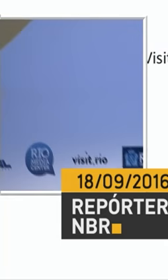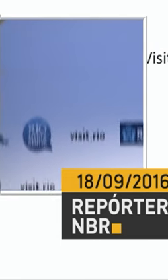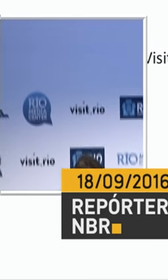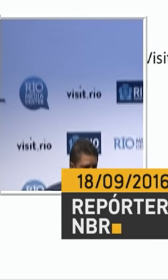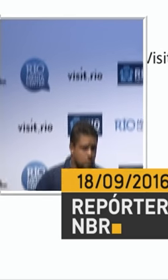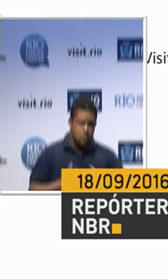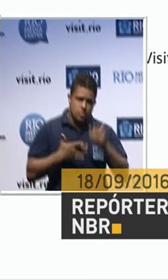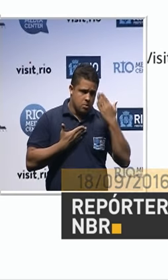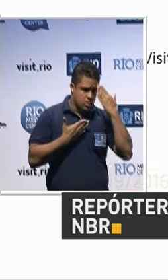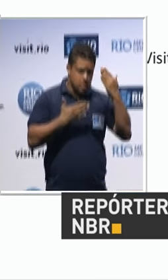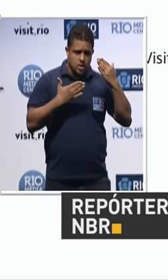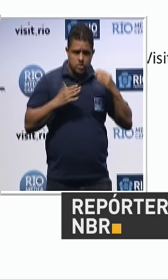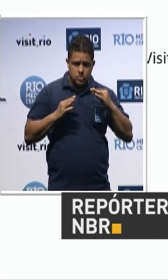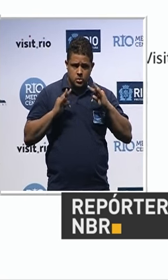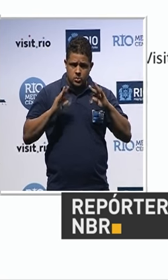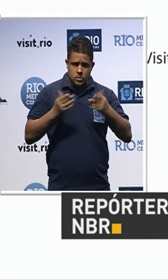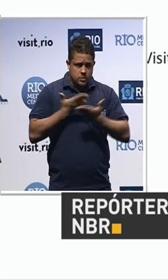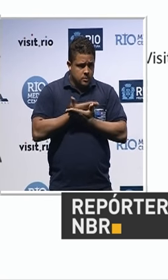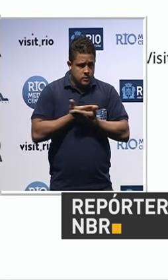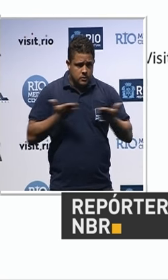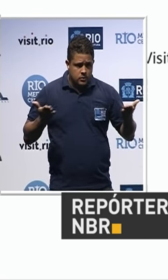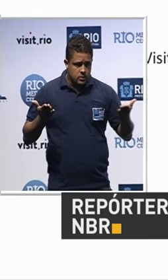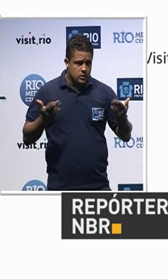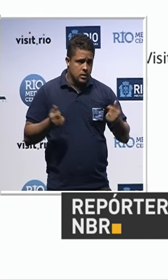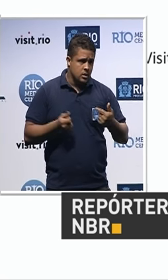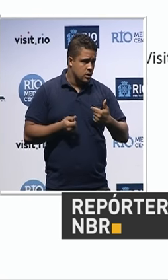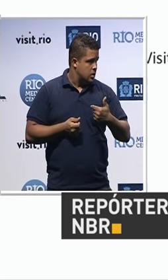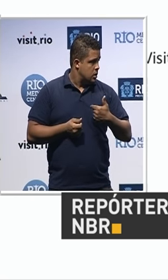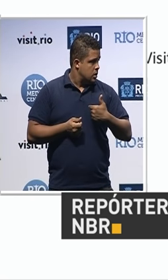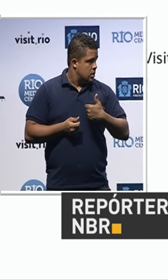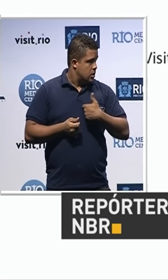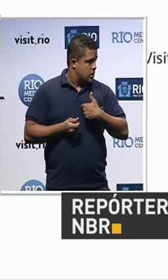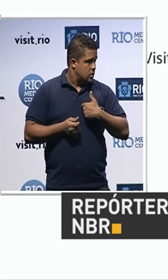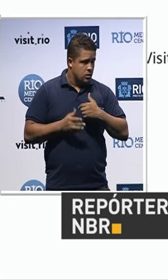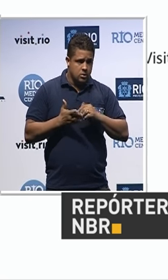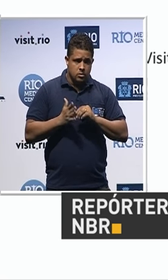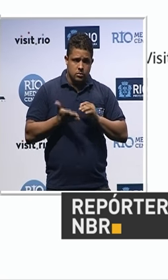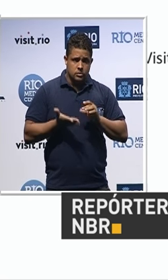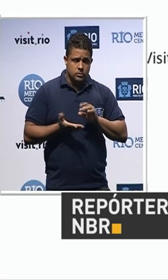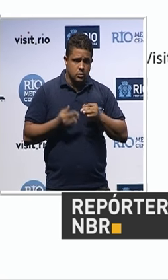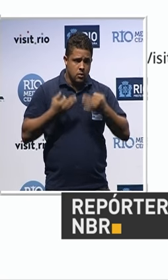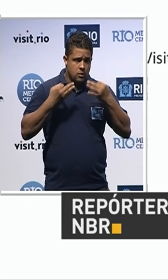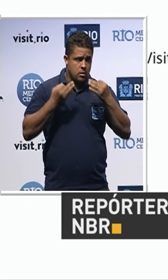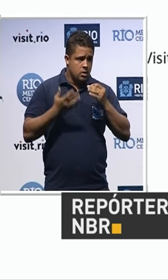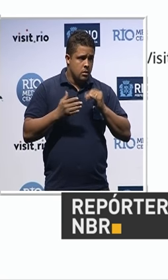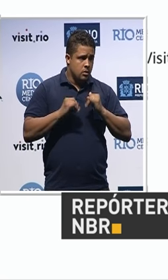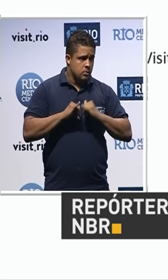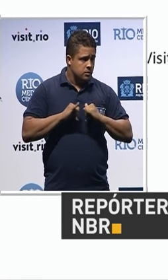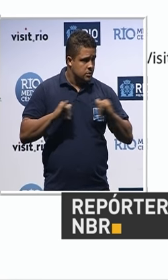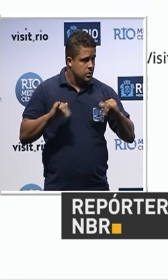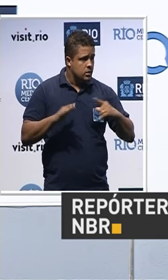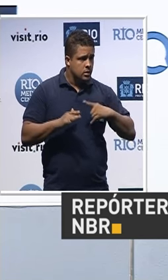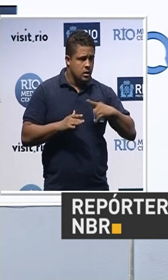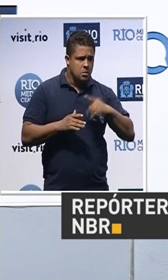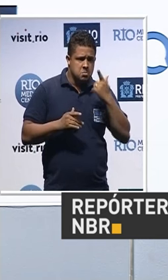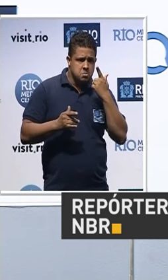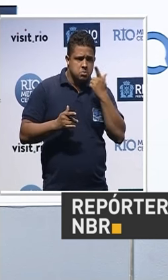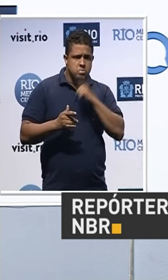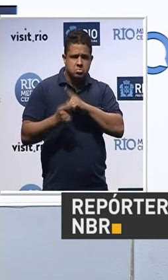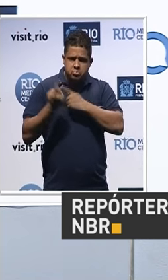Bom, muito obrigado a todos. E eu registro mais uma vez que tivemos um